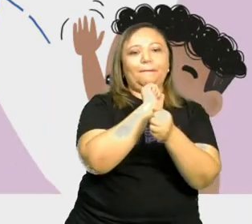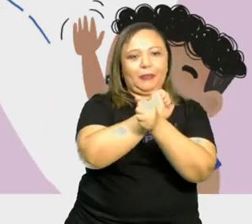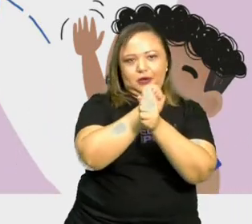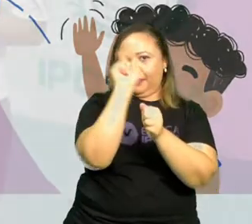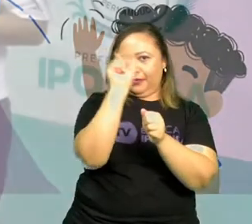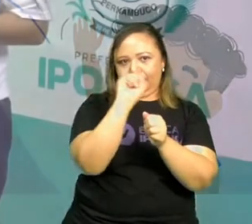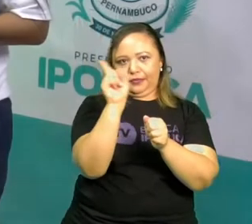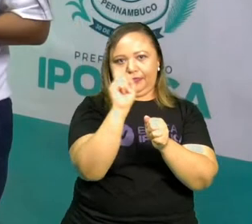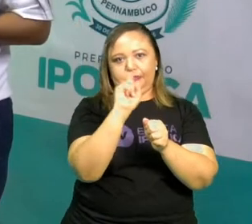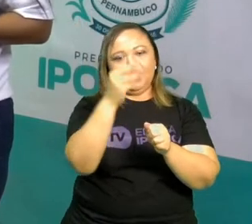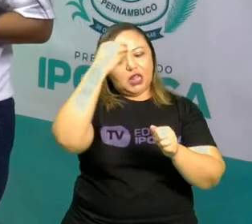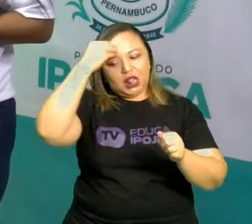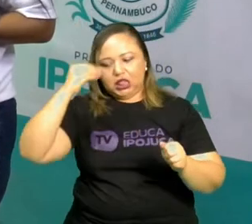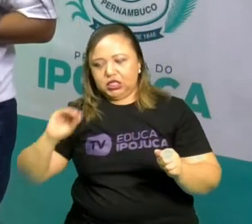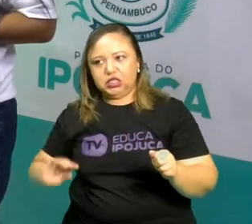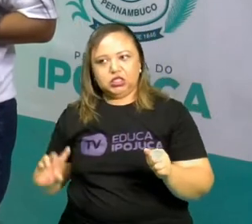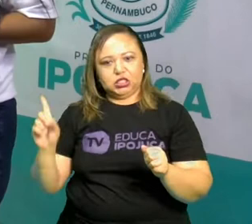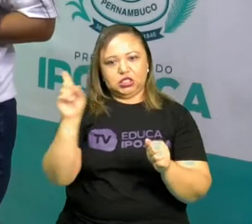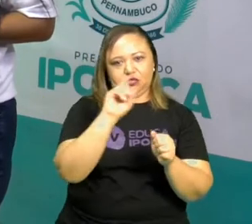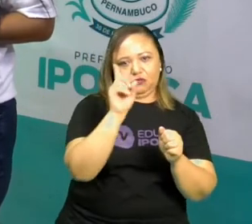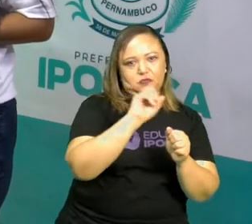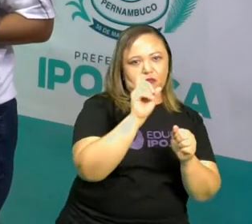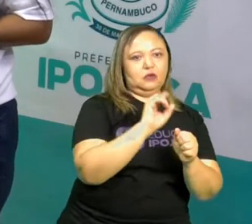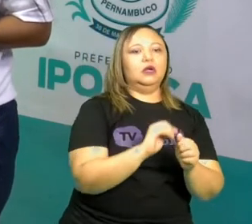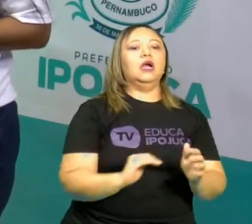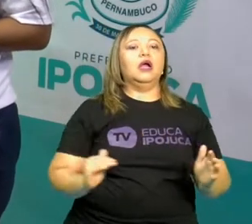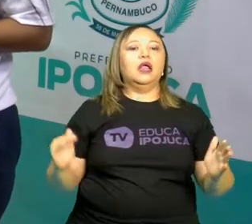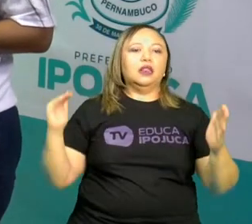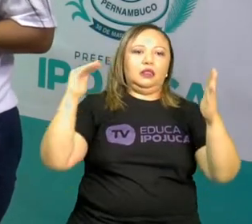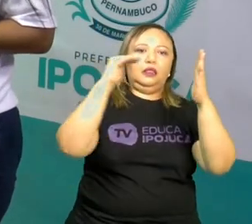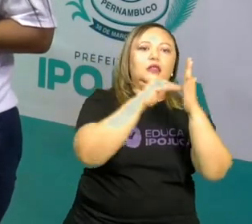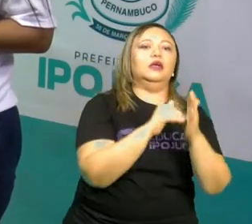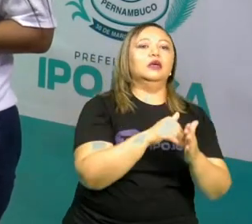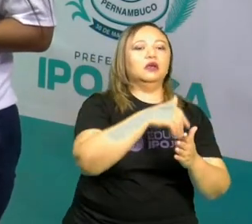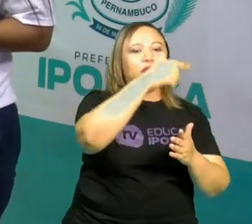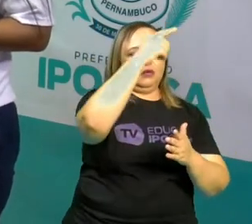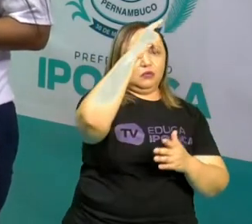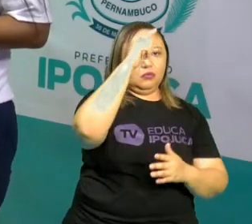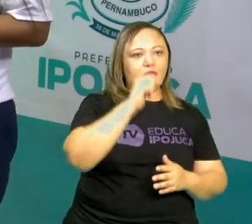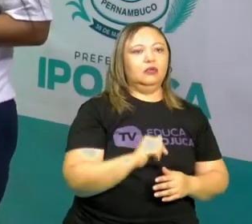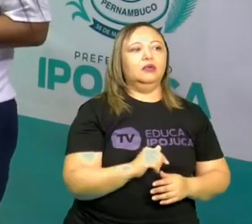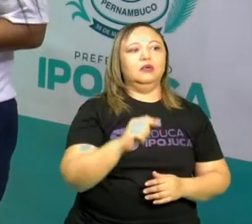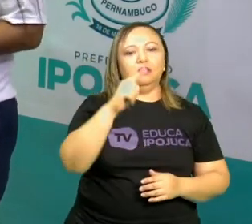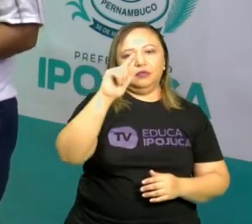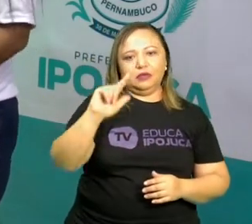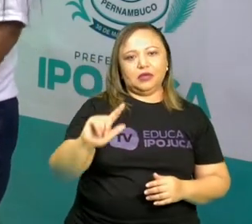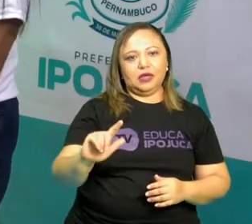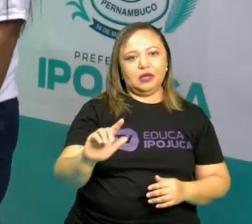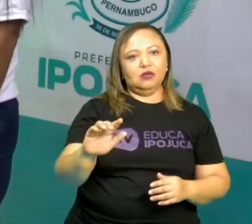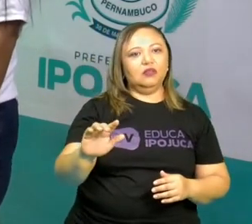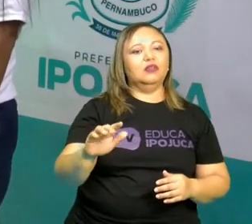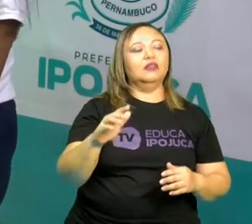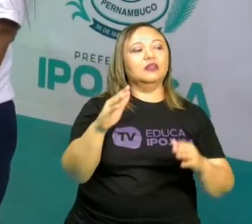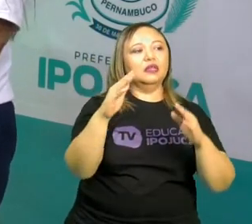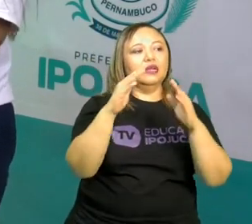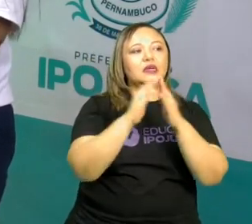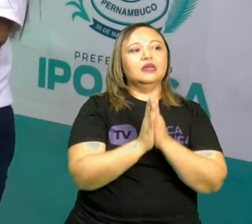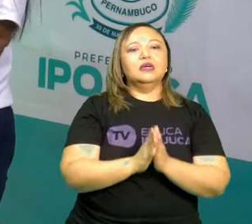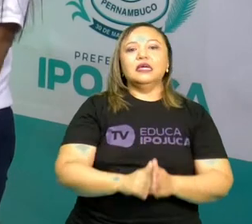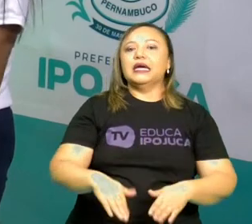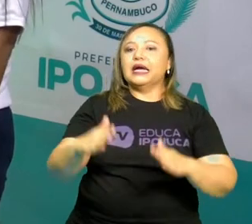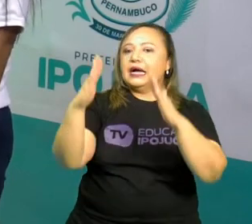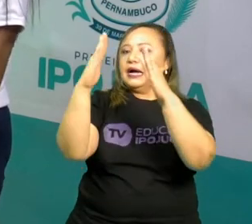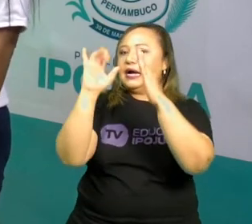vale é desistir. Até breve, meus amores. Cada um de nós foi para a sua casa cheio